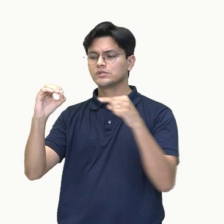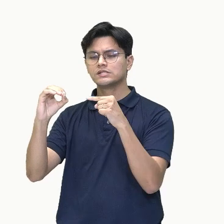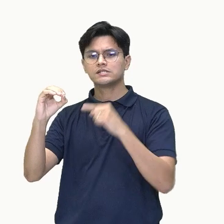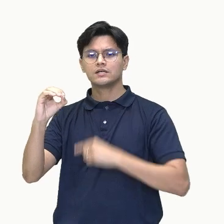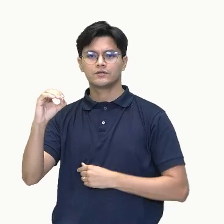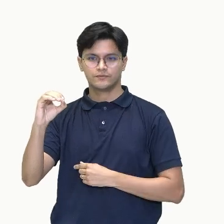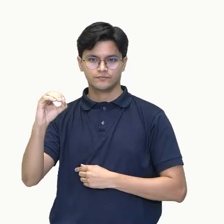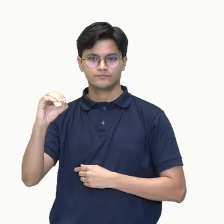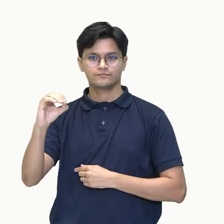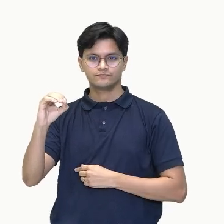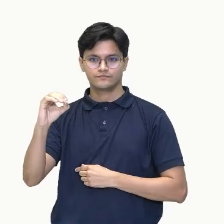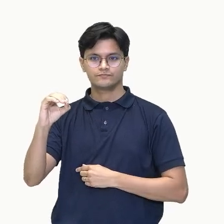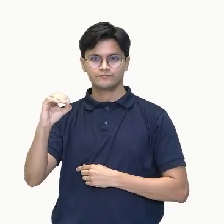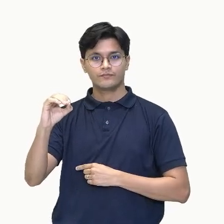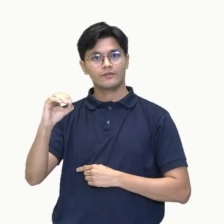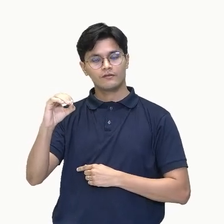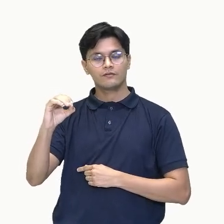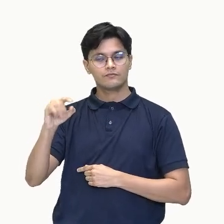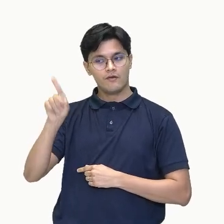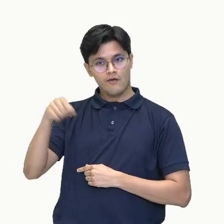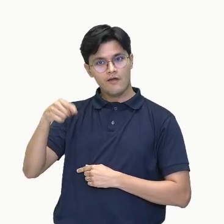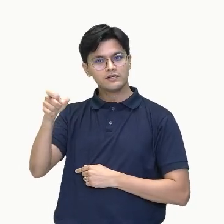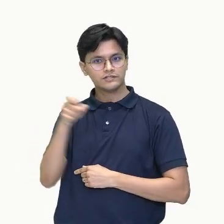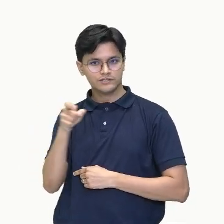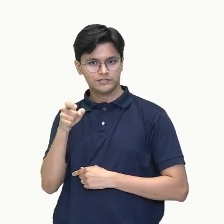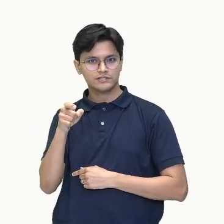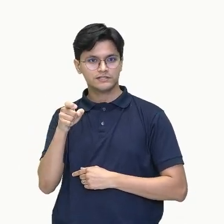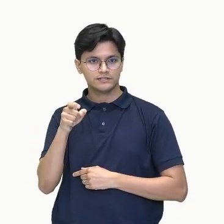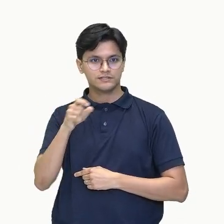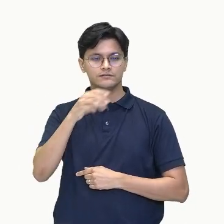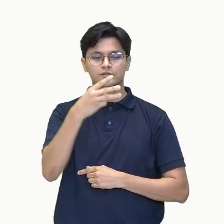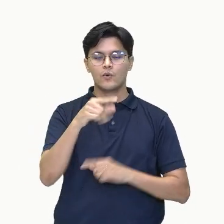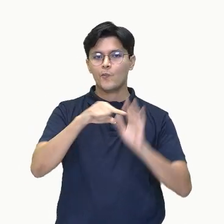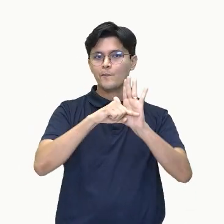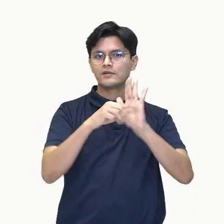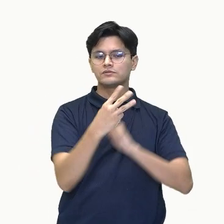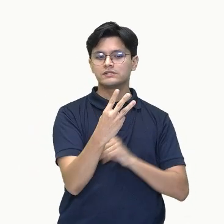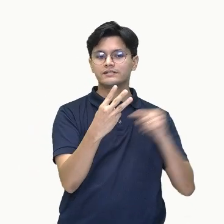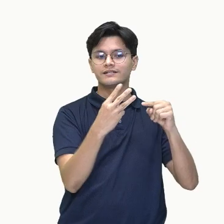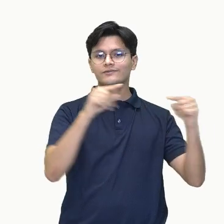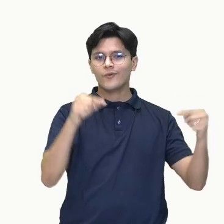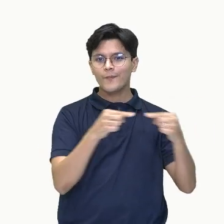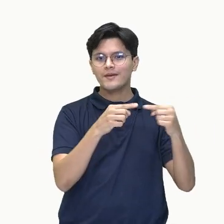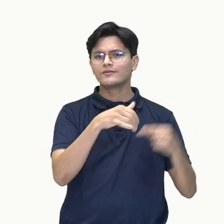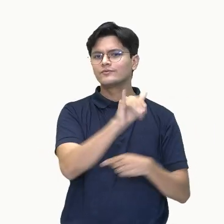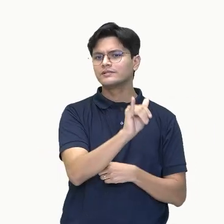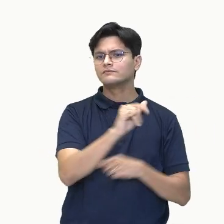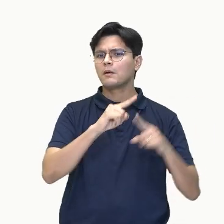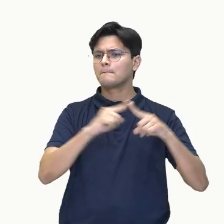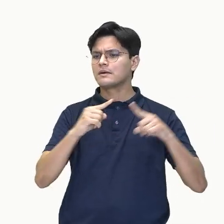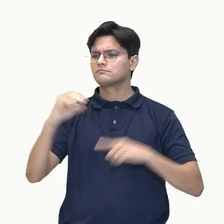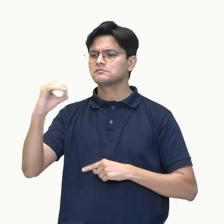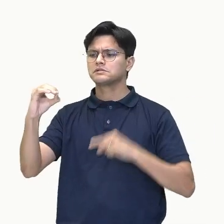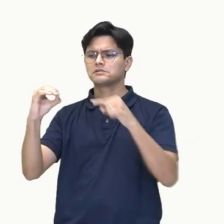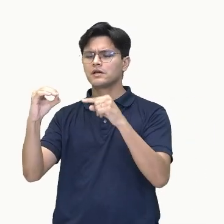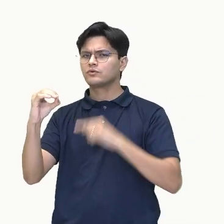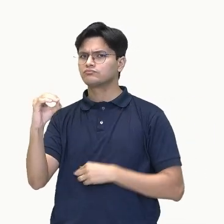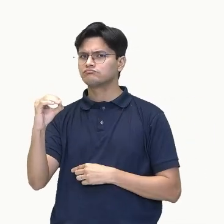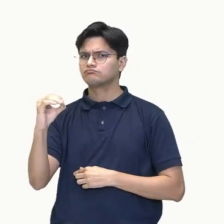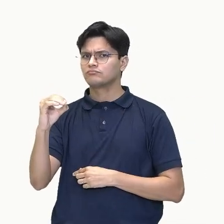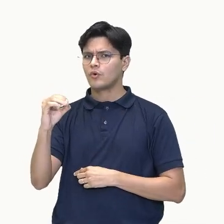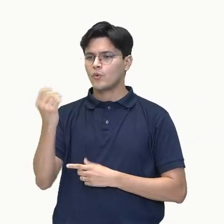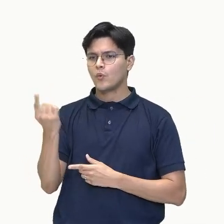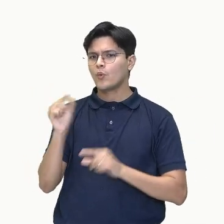você vai no 0, que é no X, e 3 e menos 3 no Y. Só que quando é 0, a gente não marca no 0. A gente vem